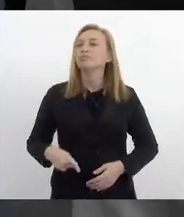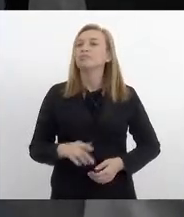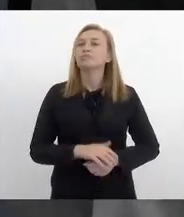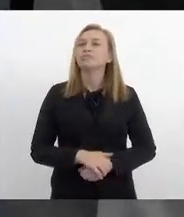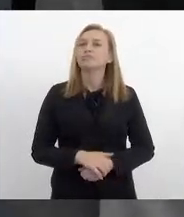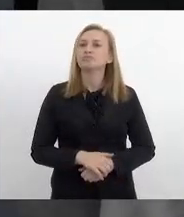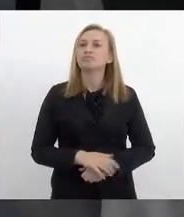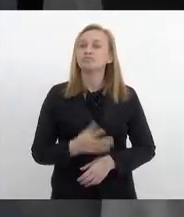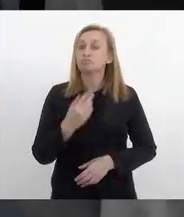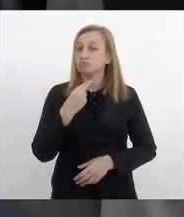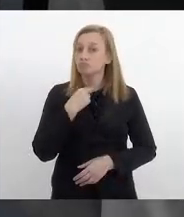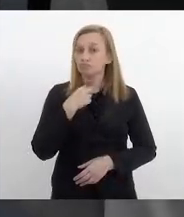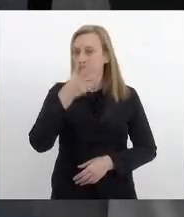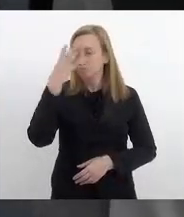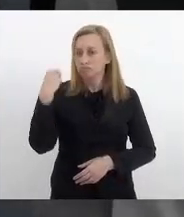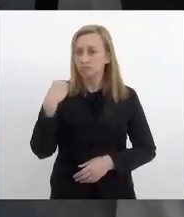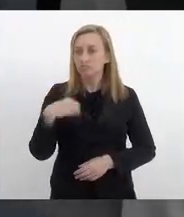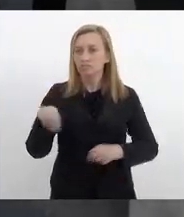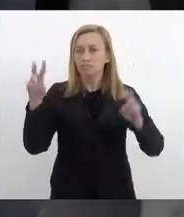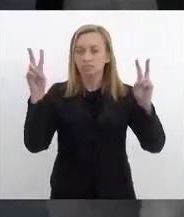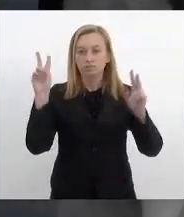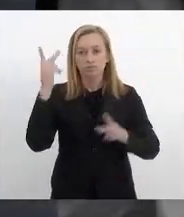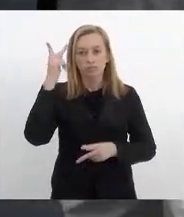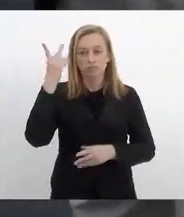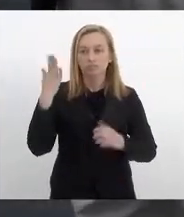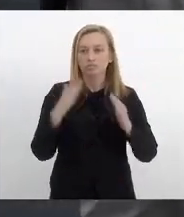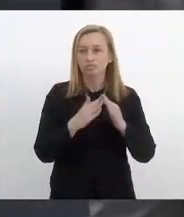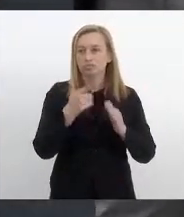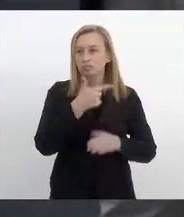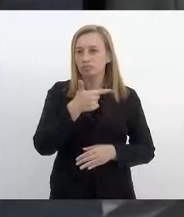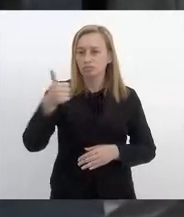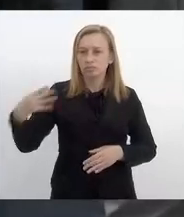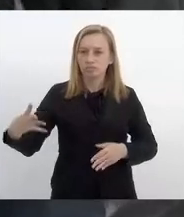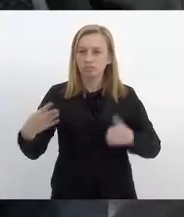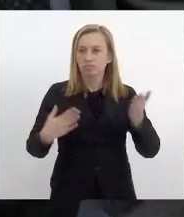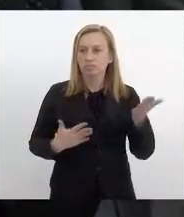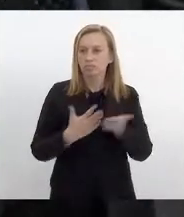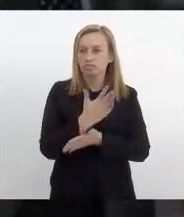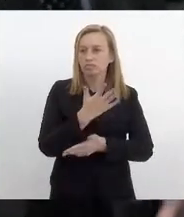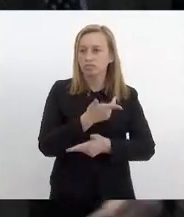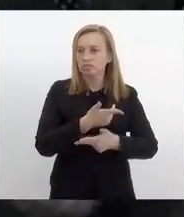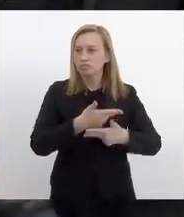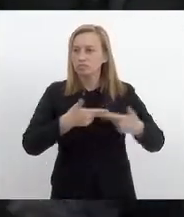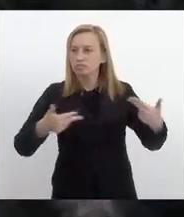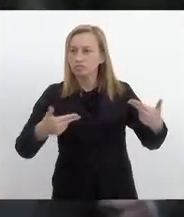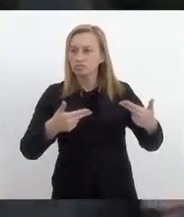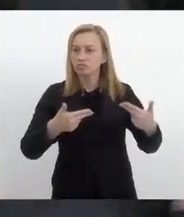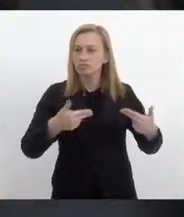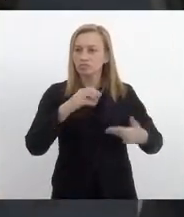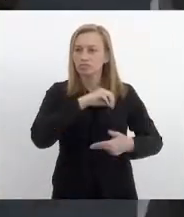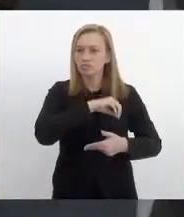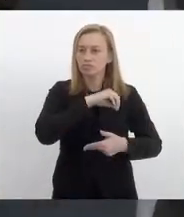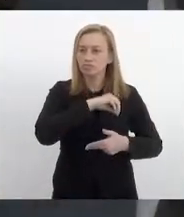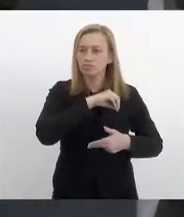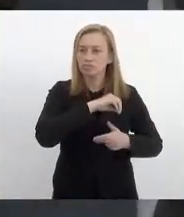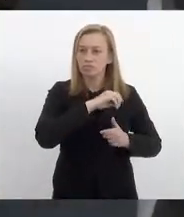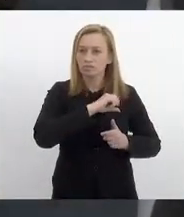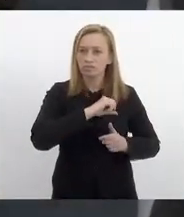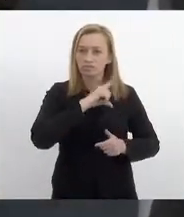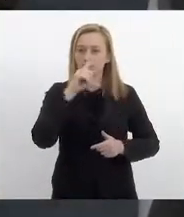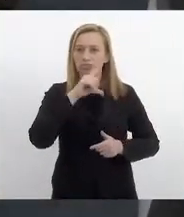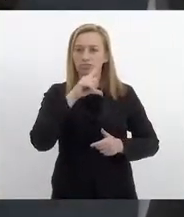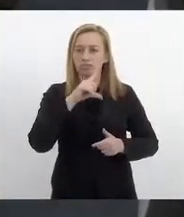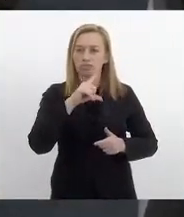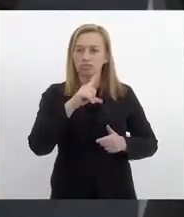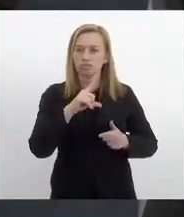gente não pode esquecer o histórico dessa casa, quando em 2014 aprovou-se diversos aumentos de forma totalmente atabalhoada,